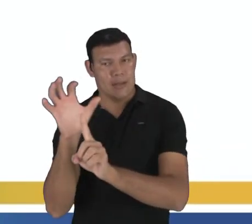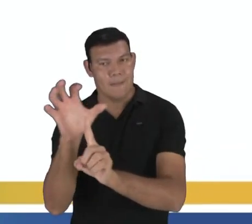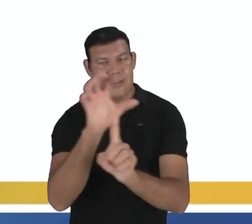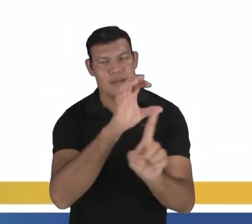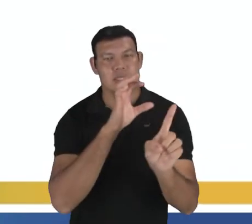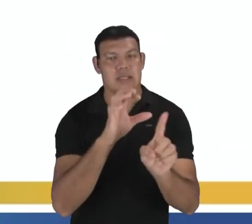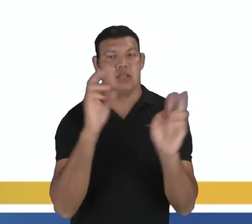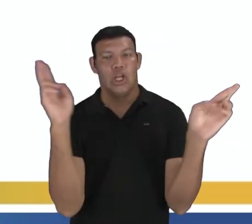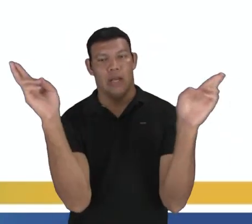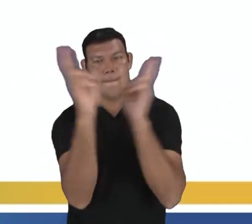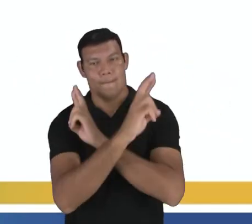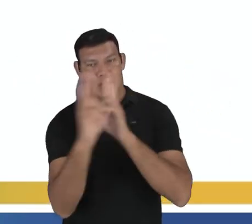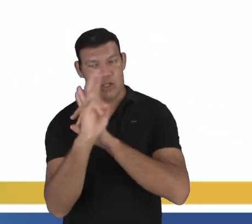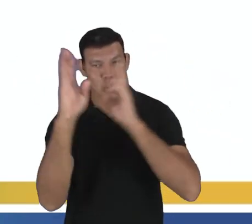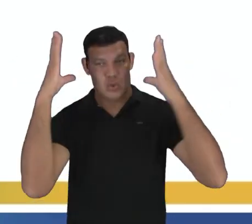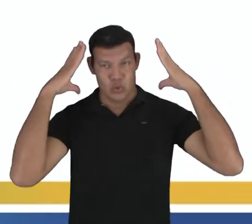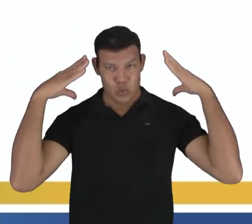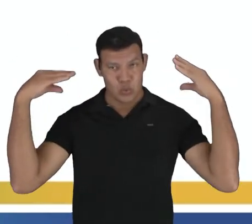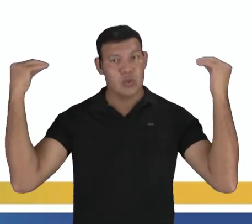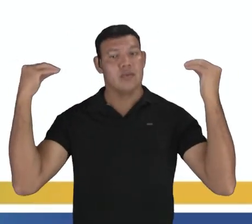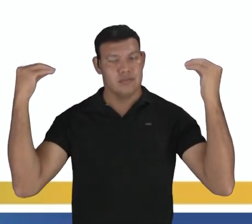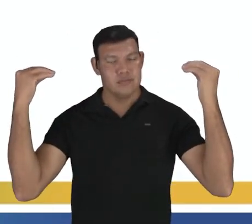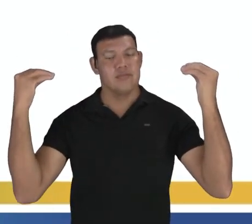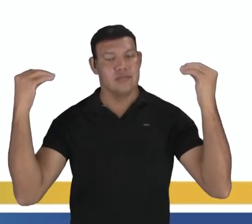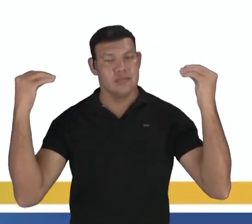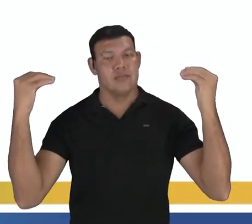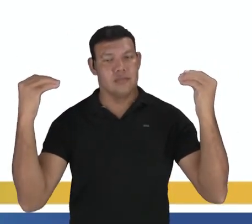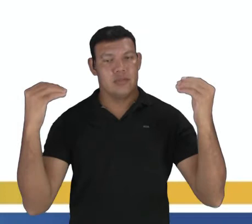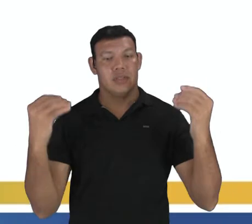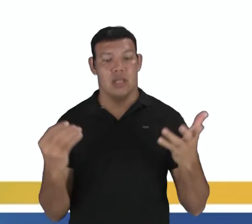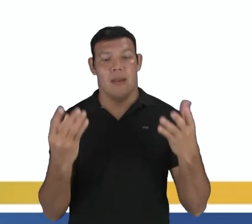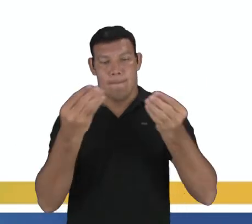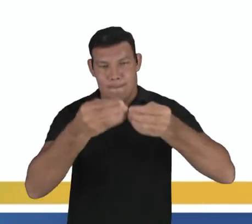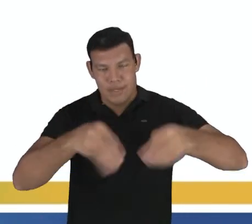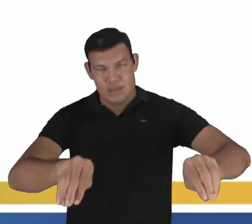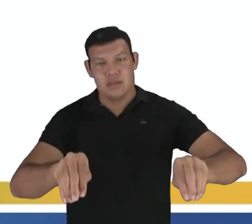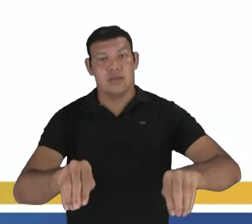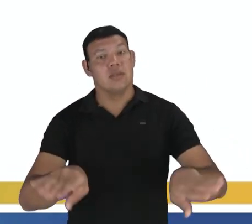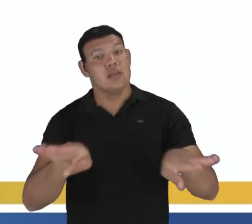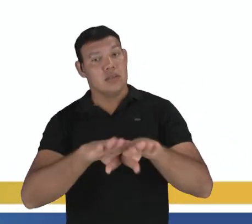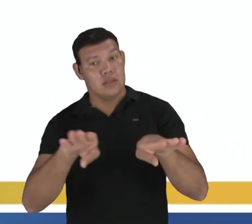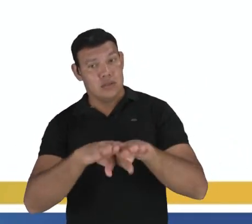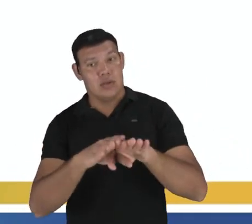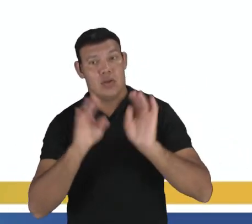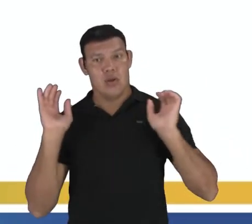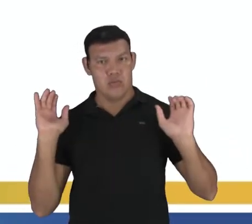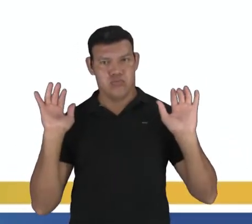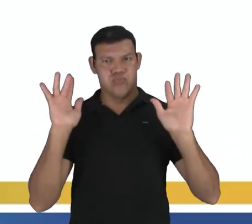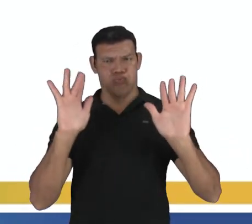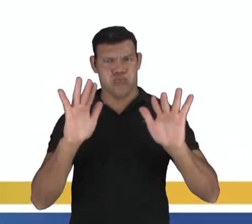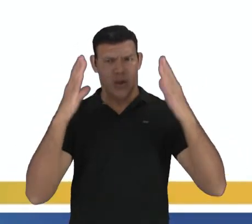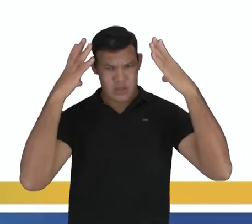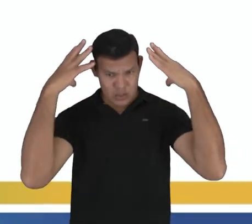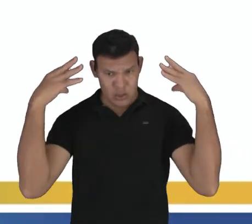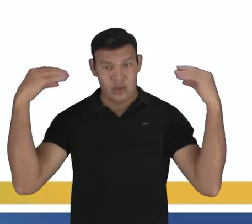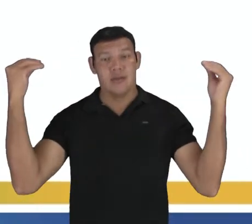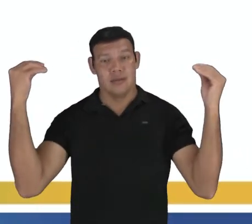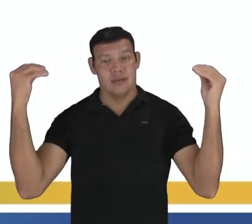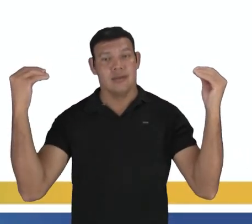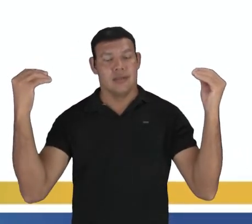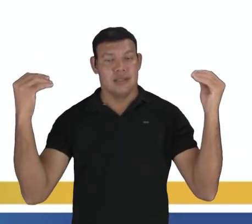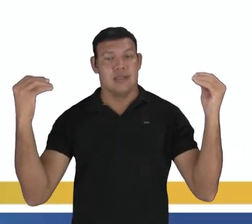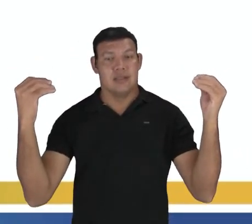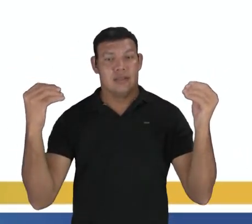né, nessa relação com os holandeses que começa a ser atingida, e também a gente tem a invasão dos holandeses, né, que vão